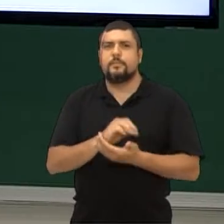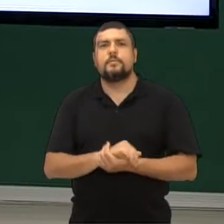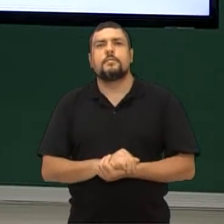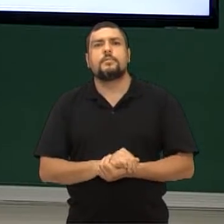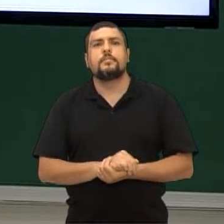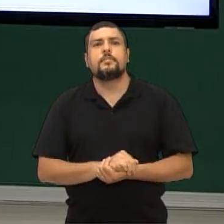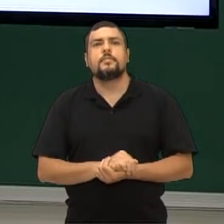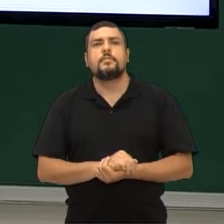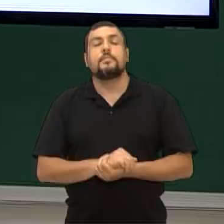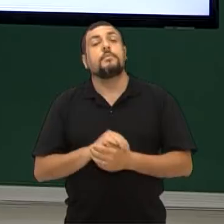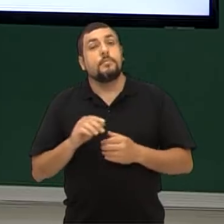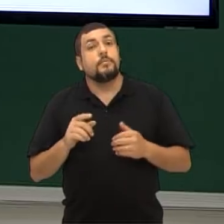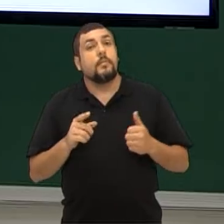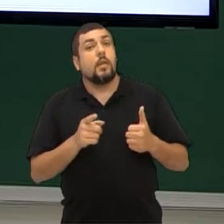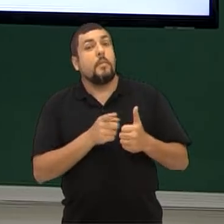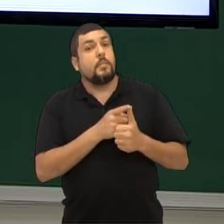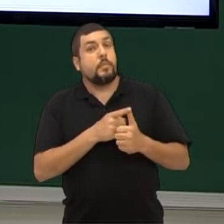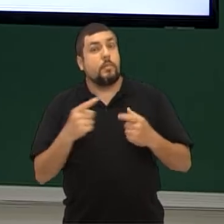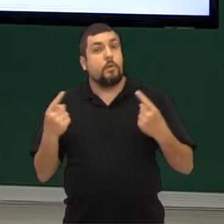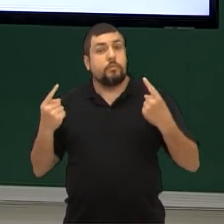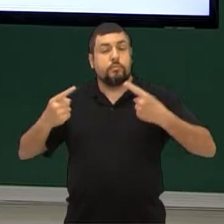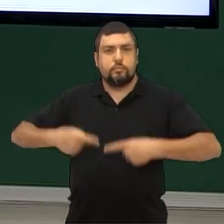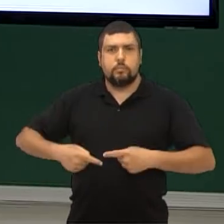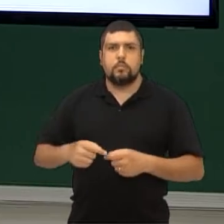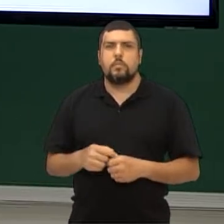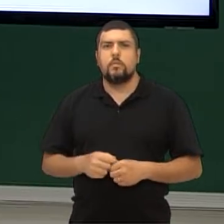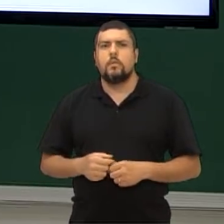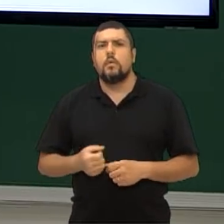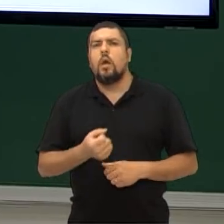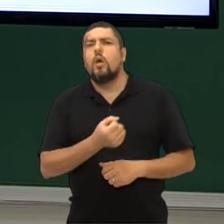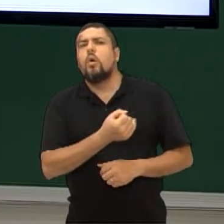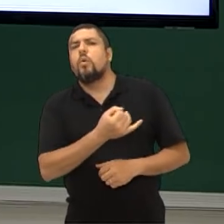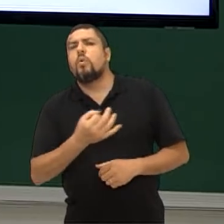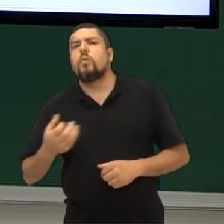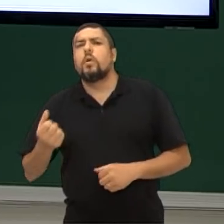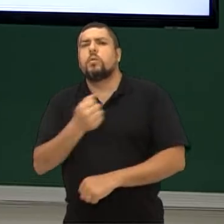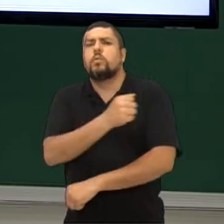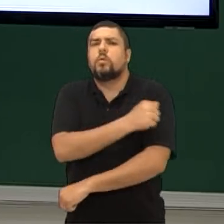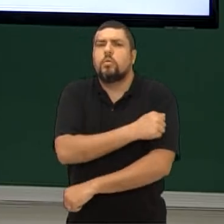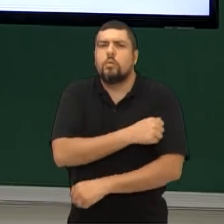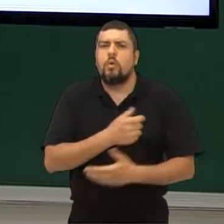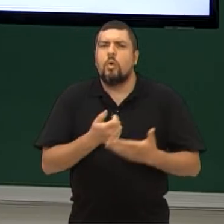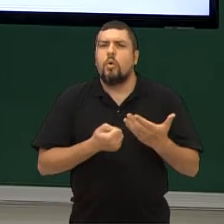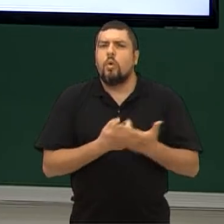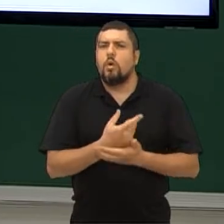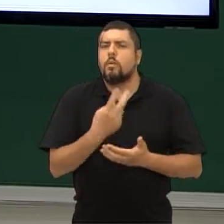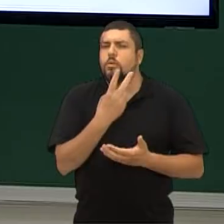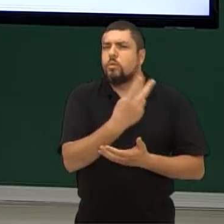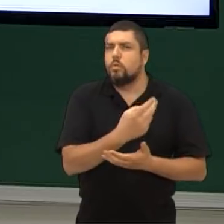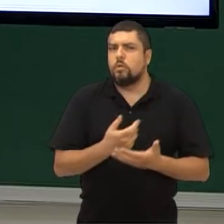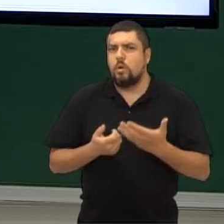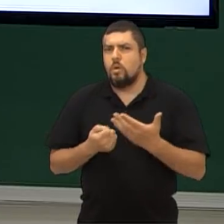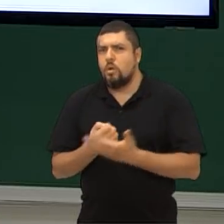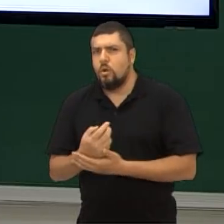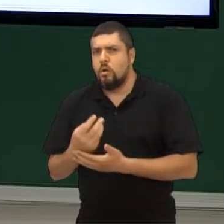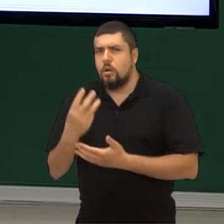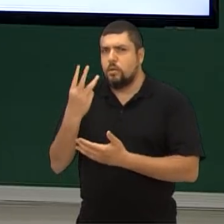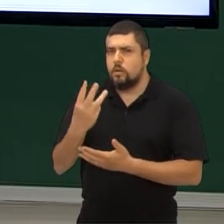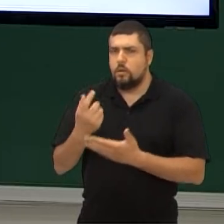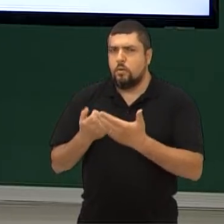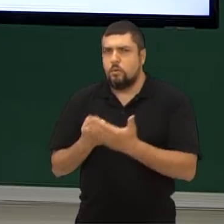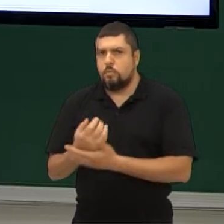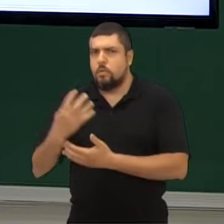Primeiro desafio. Determine a quantidade de alunos que compraram 2, 3 e 4 bilhetes. Então, a gente vai